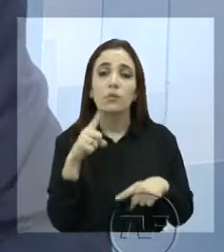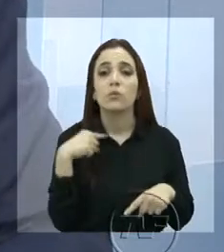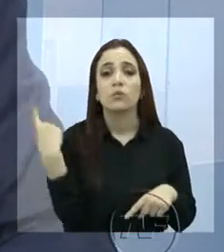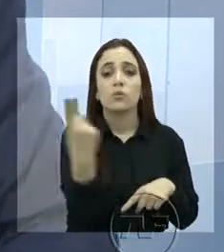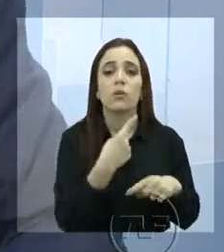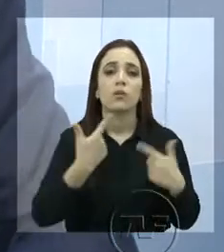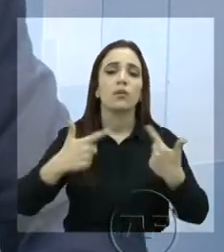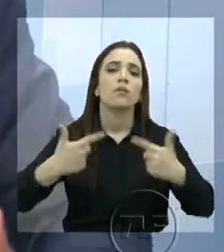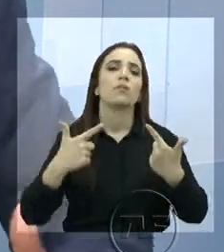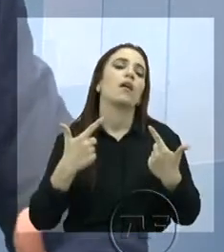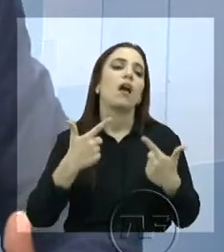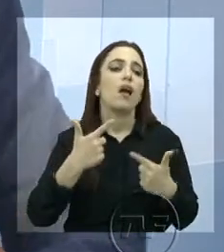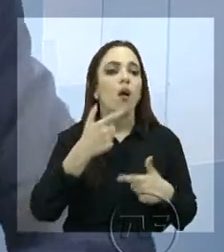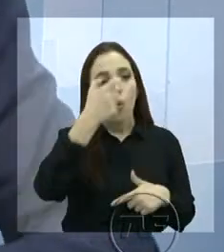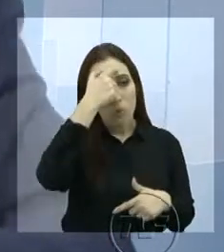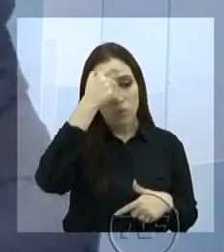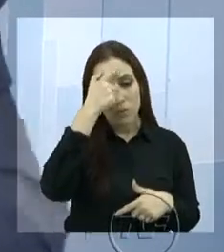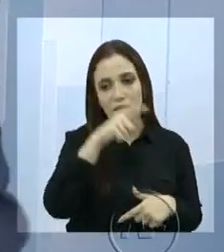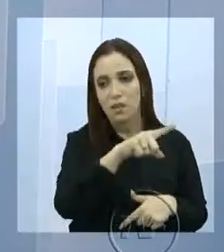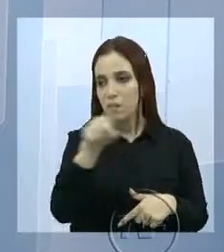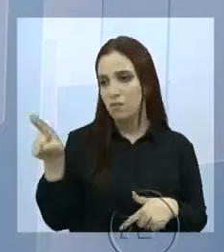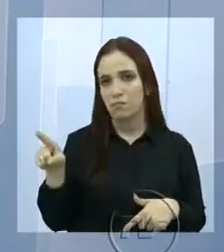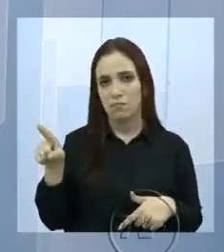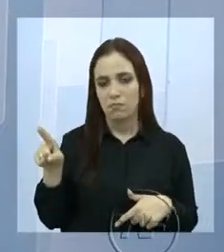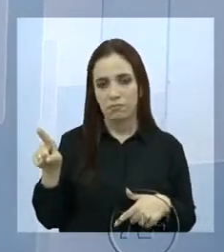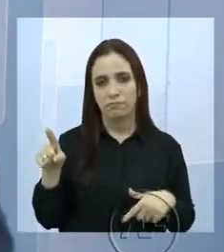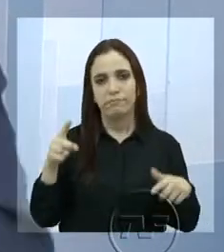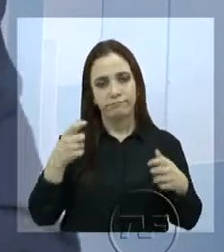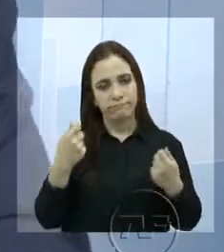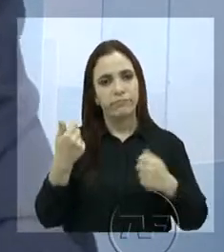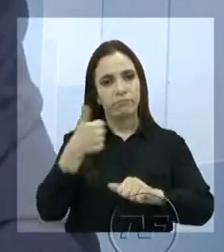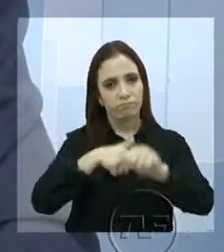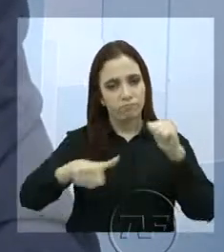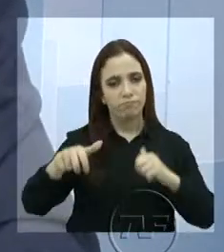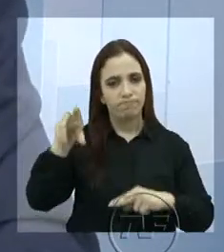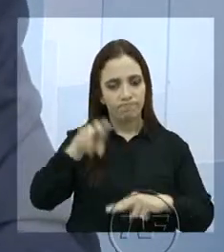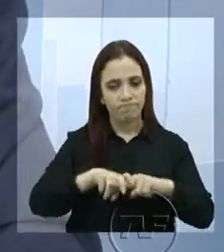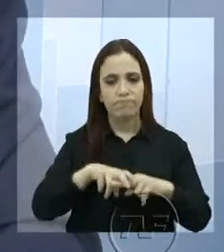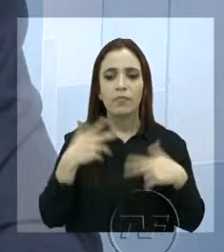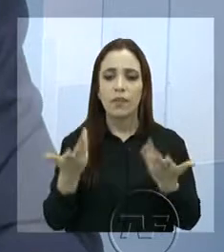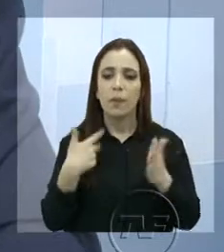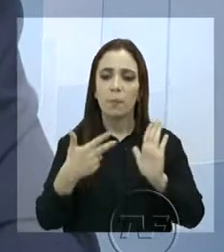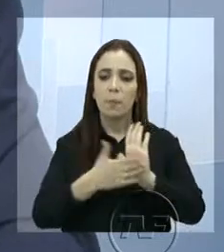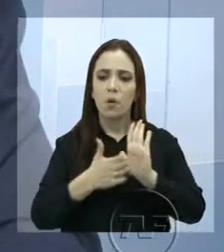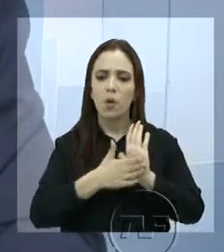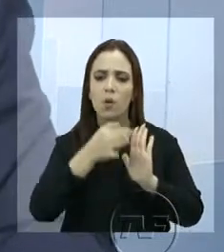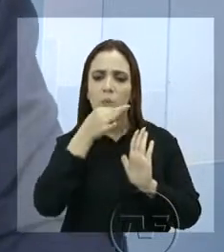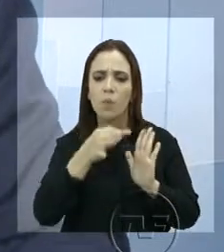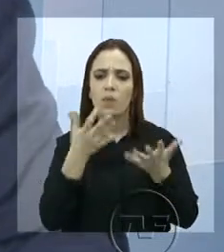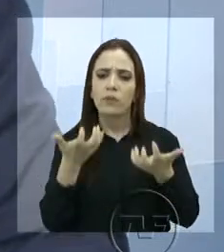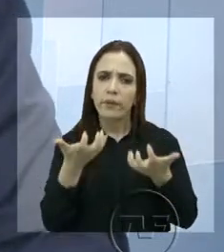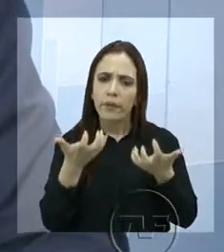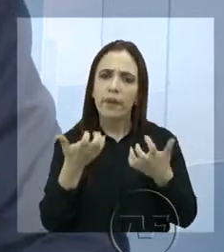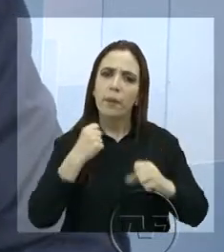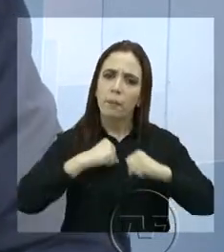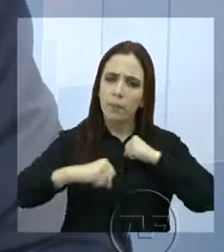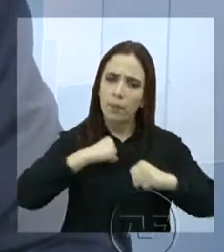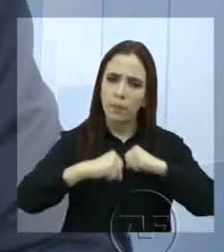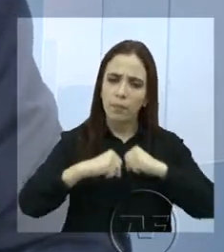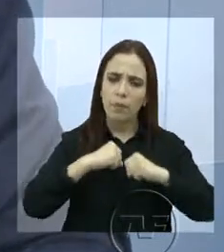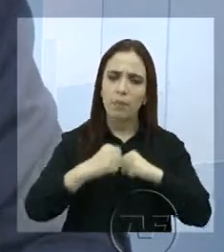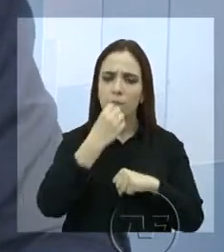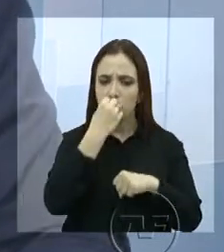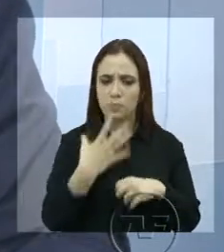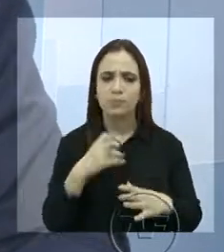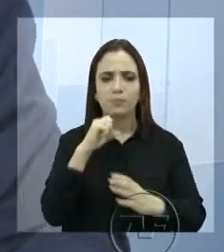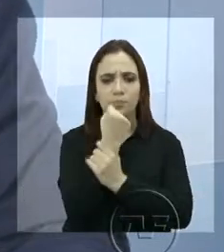ainda uma consciência formada de que aquela pessoa deveria estar sentada. Então, a proposta é para tentar gerar um debate e a